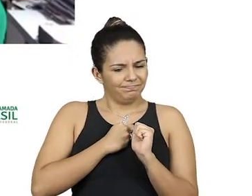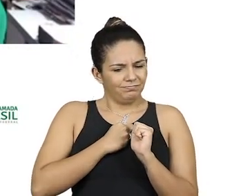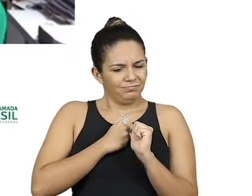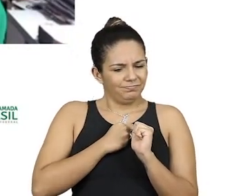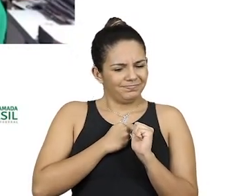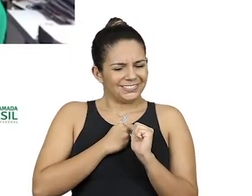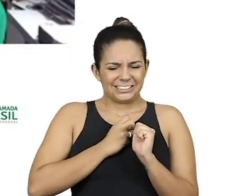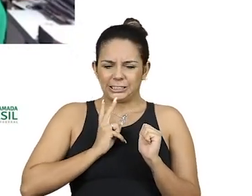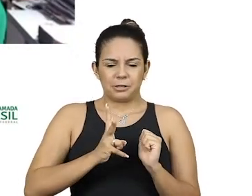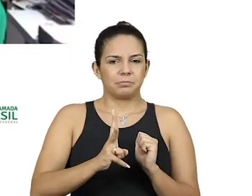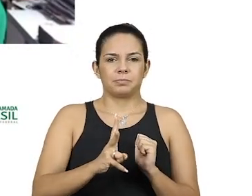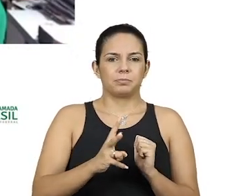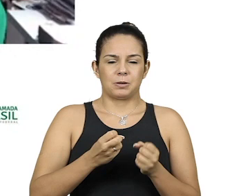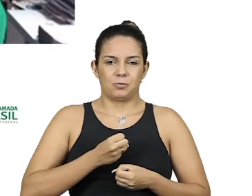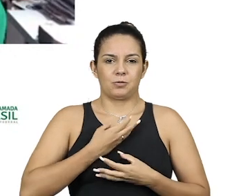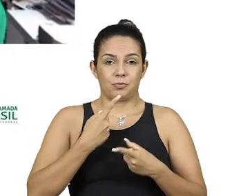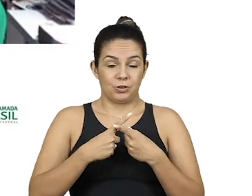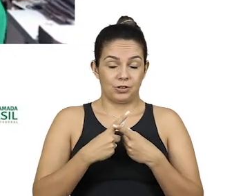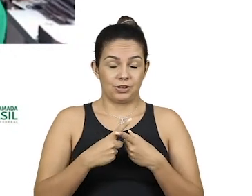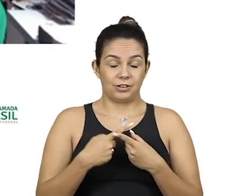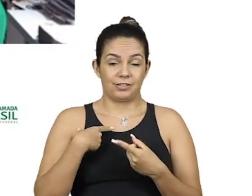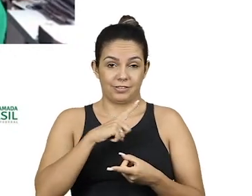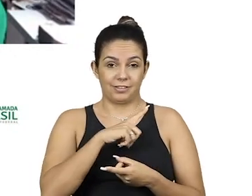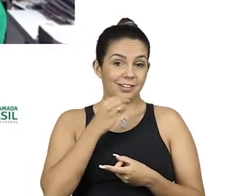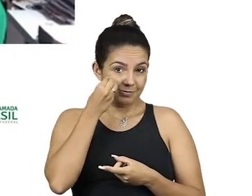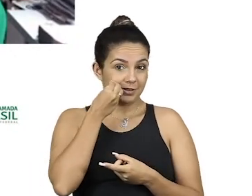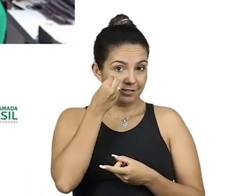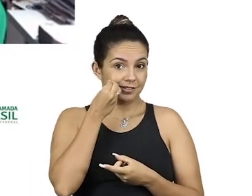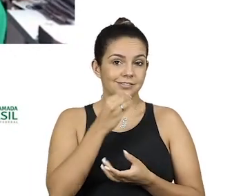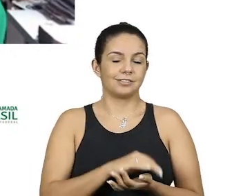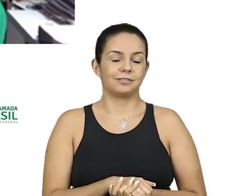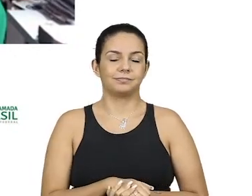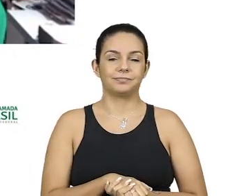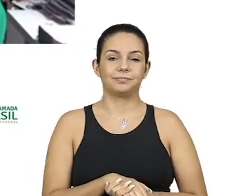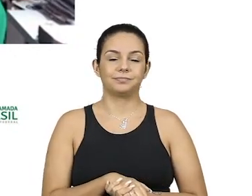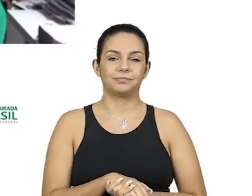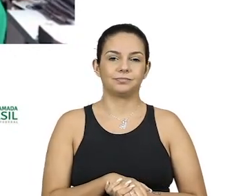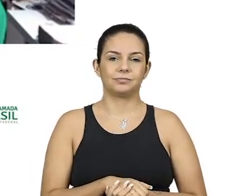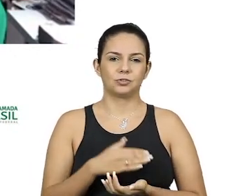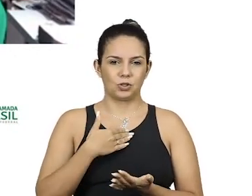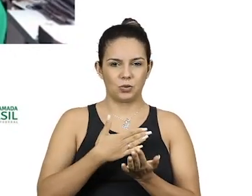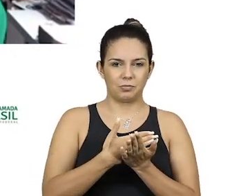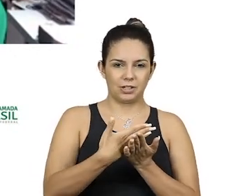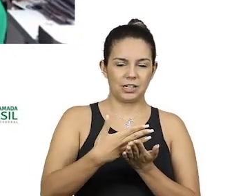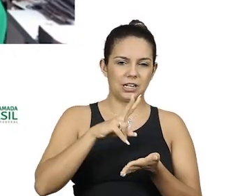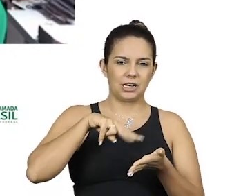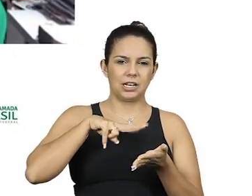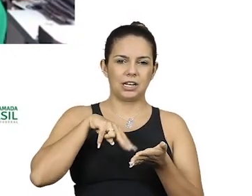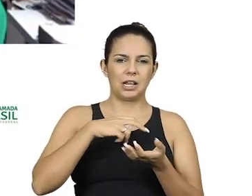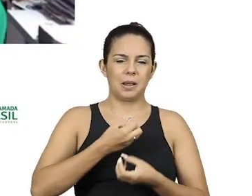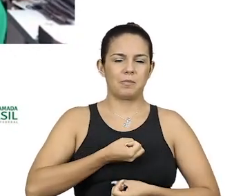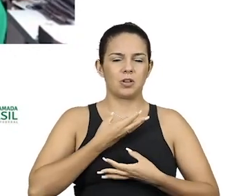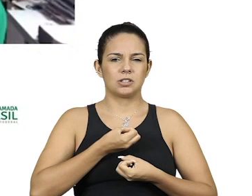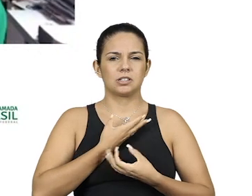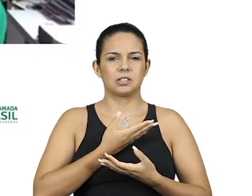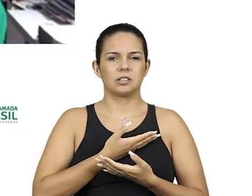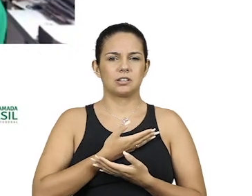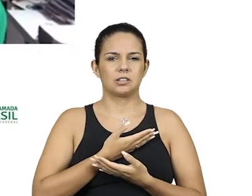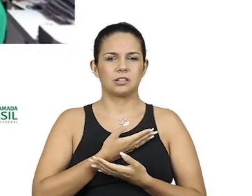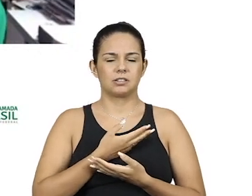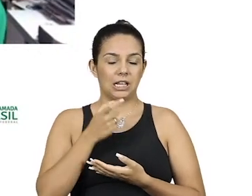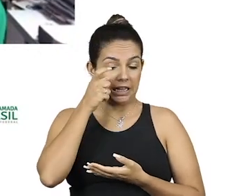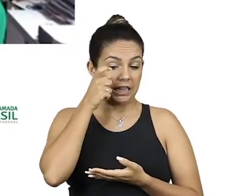sempre. Porque eu tenho essa experiência. Eu comecei a ler poesia, a me interessar